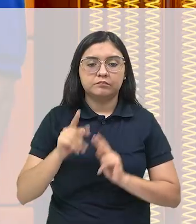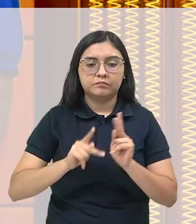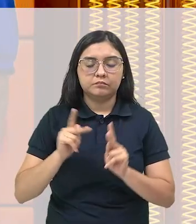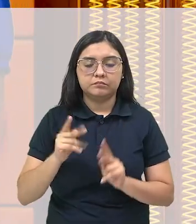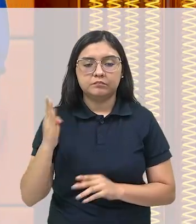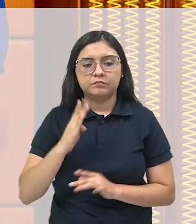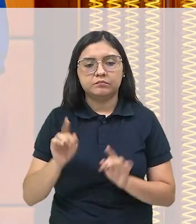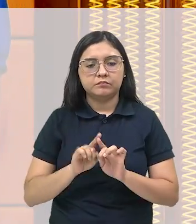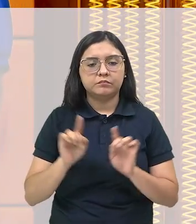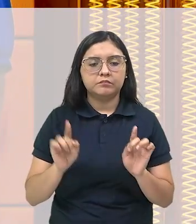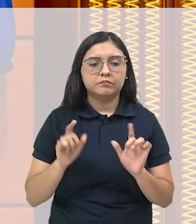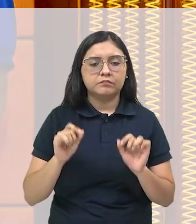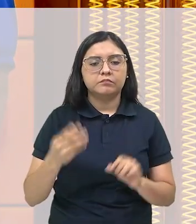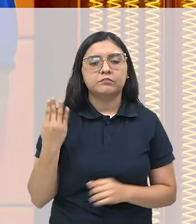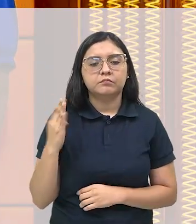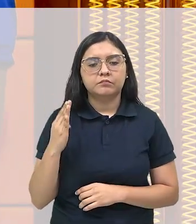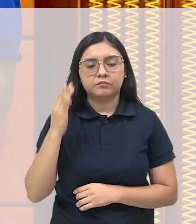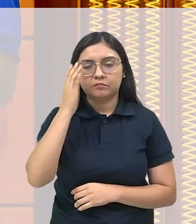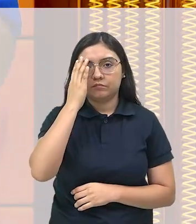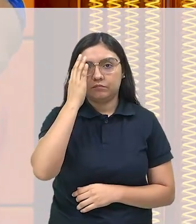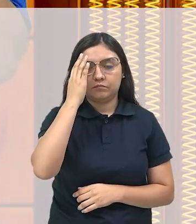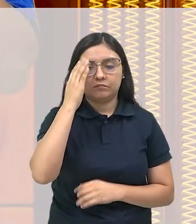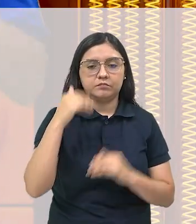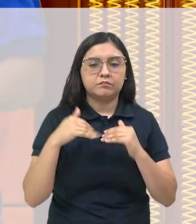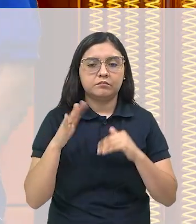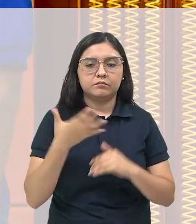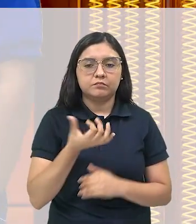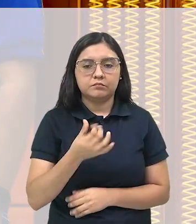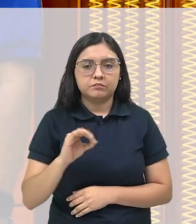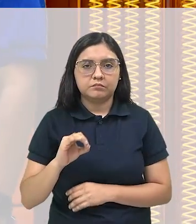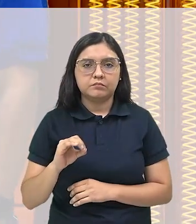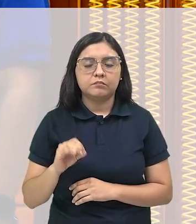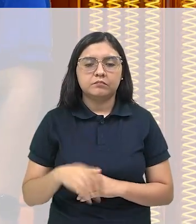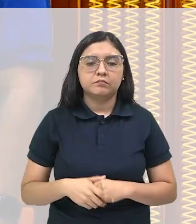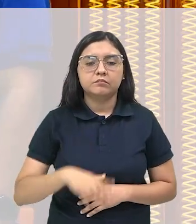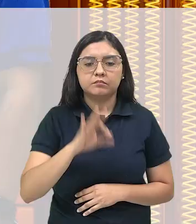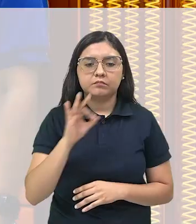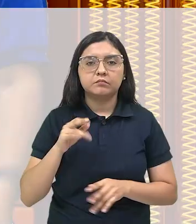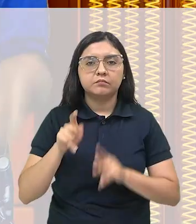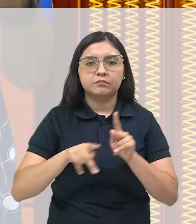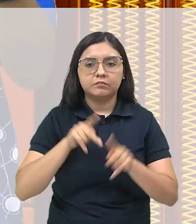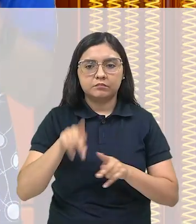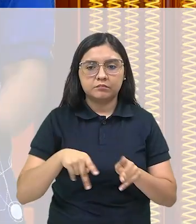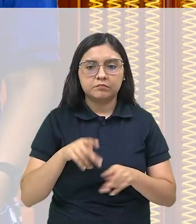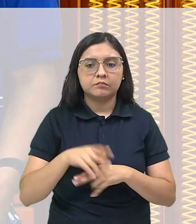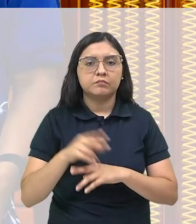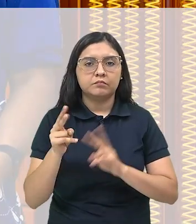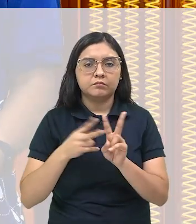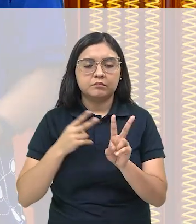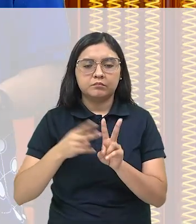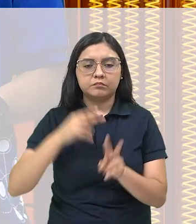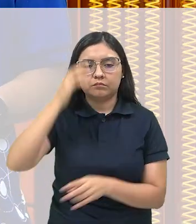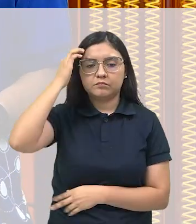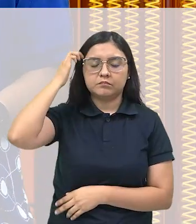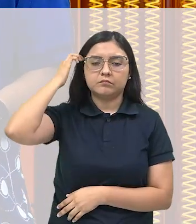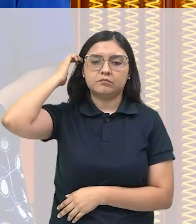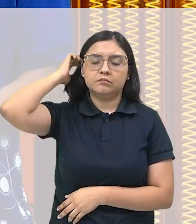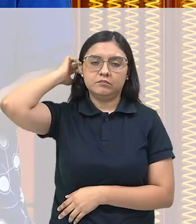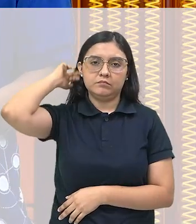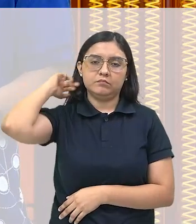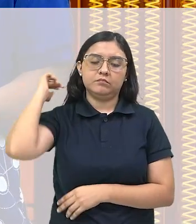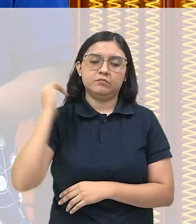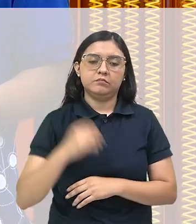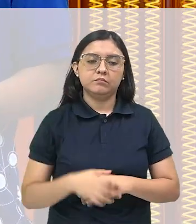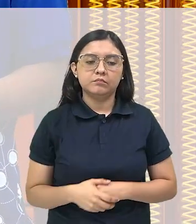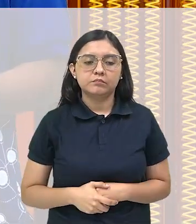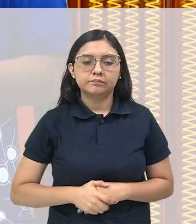como a da Bolívia, por exemplo, né, a Bolívia tem mais de 60% da população indígena, né, com referências